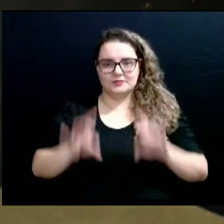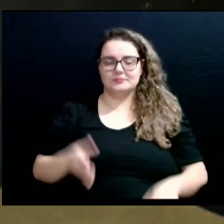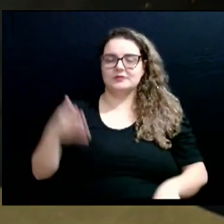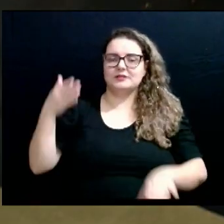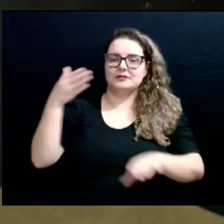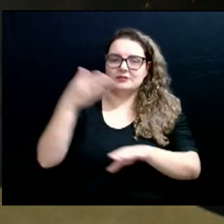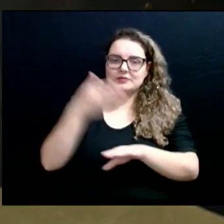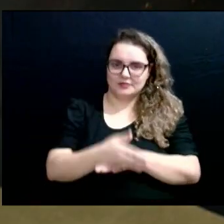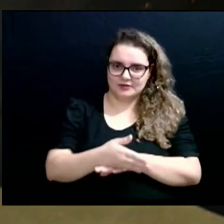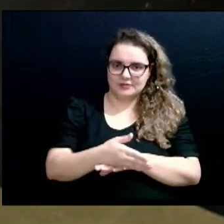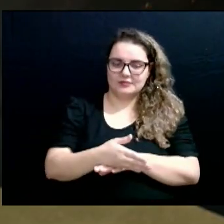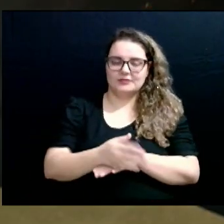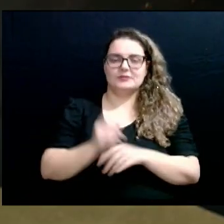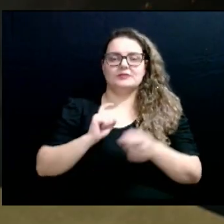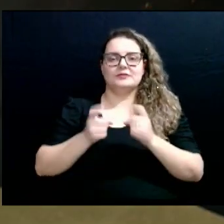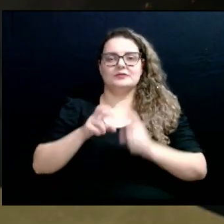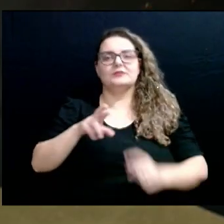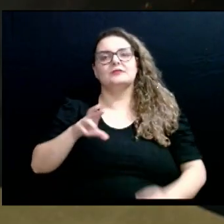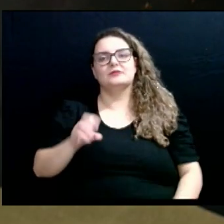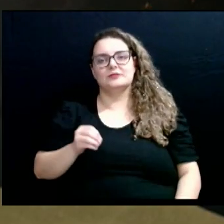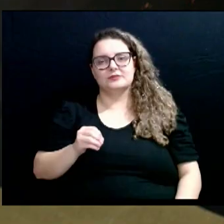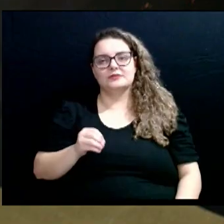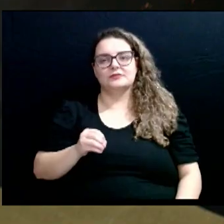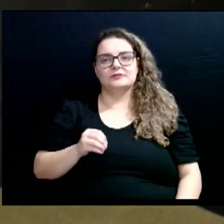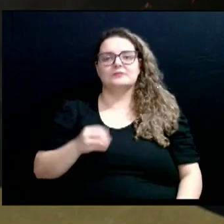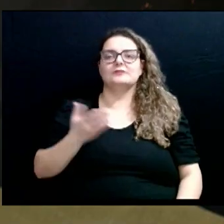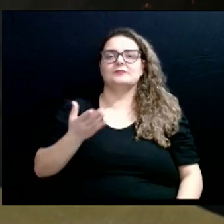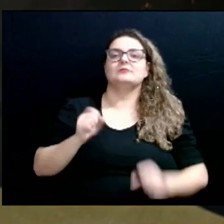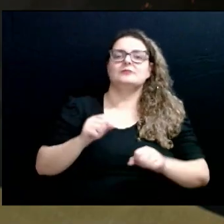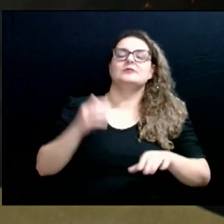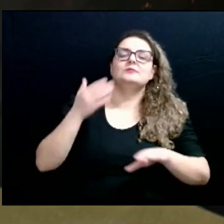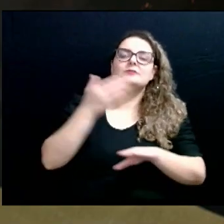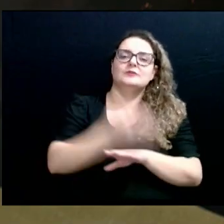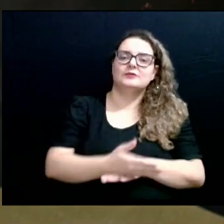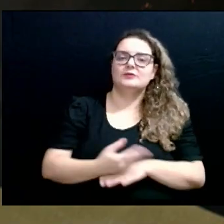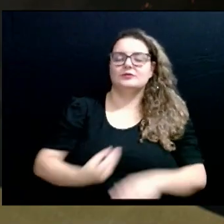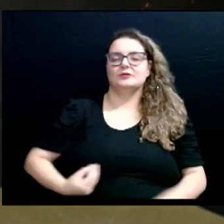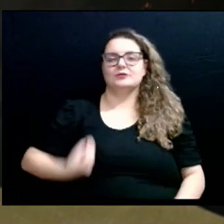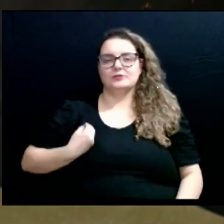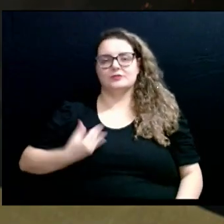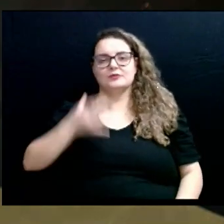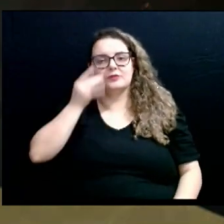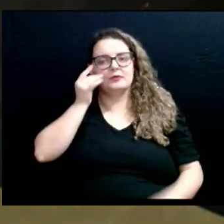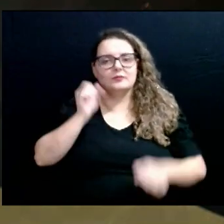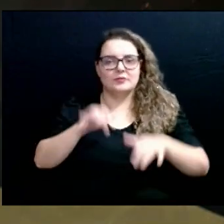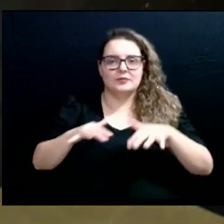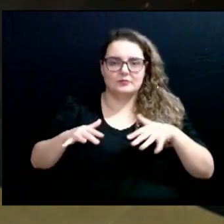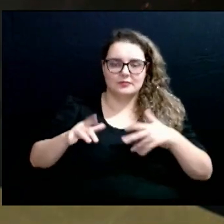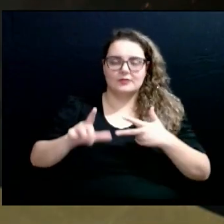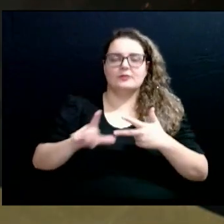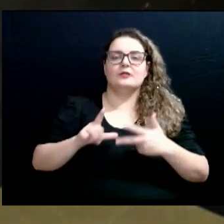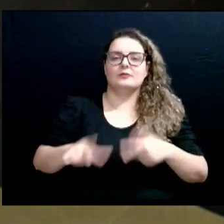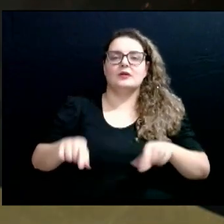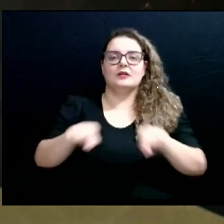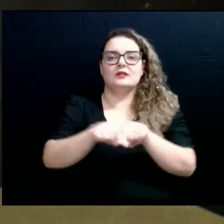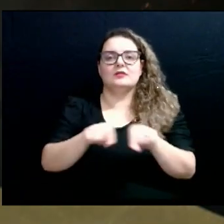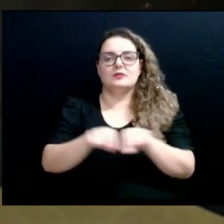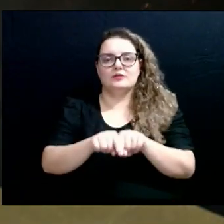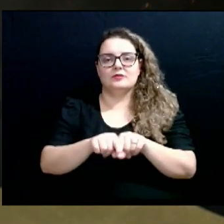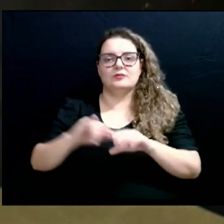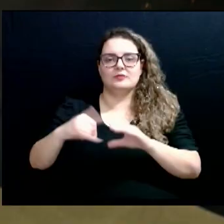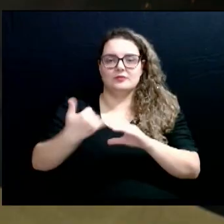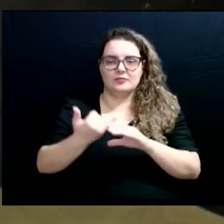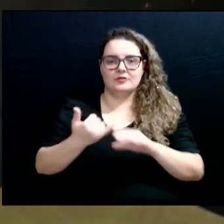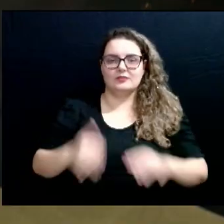da reunião ordinária, tá bom? Você pode participar ao vivo lá no plenário, pode participar também pelo YouTube, pode